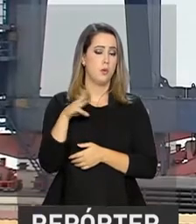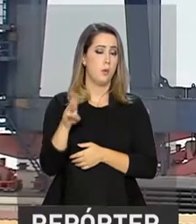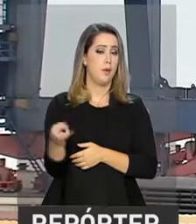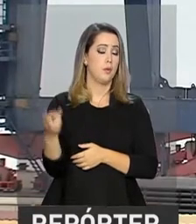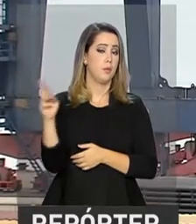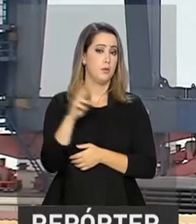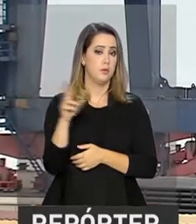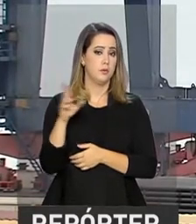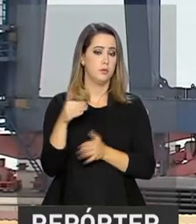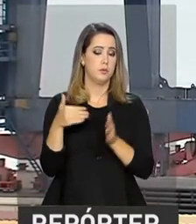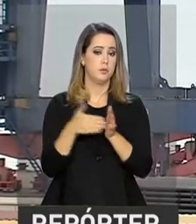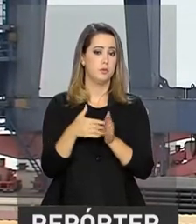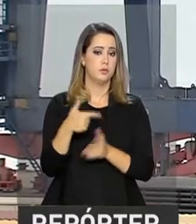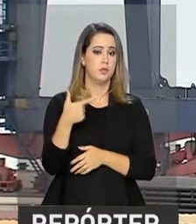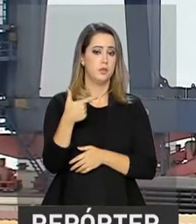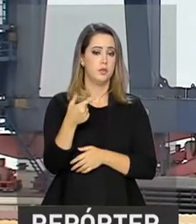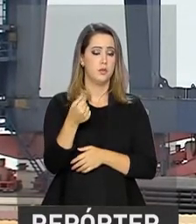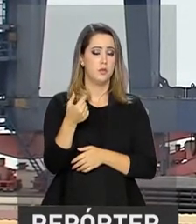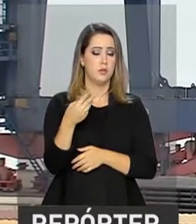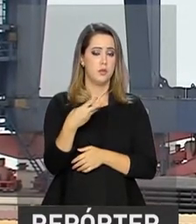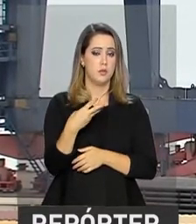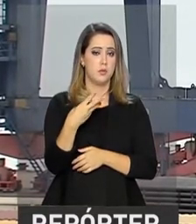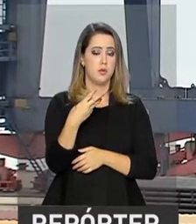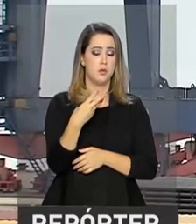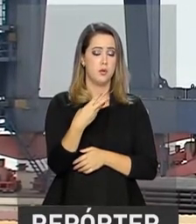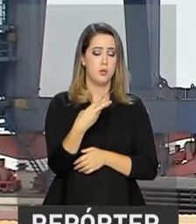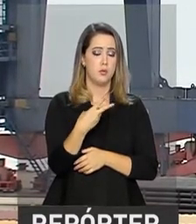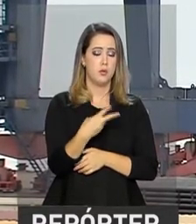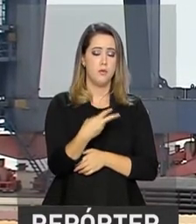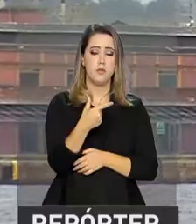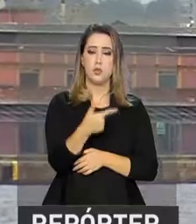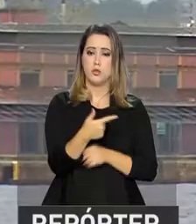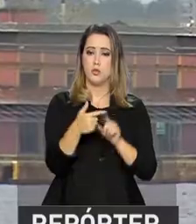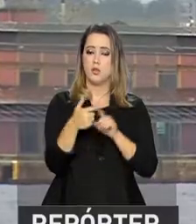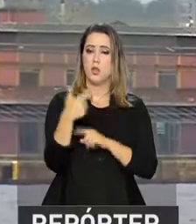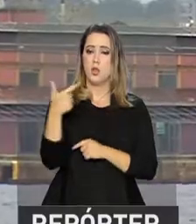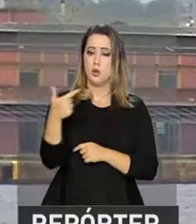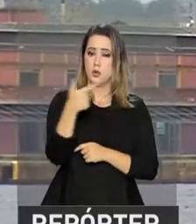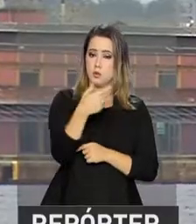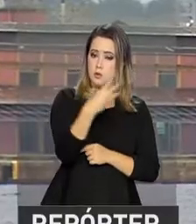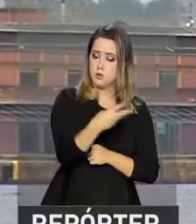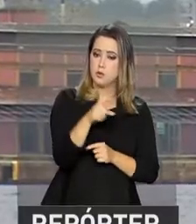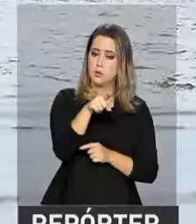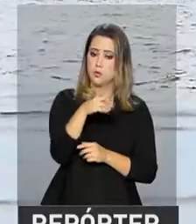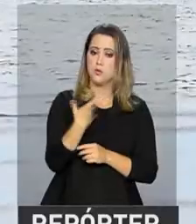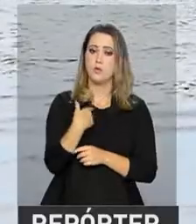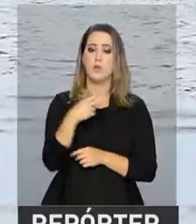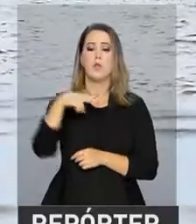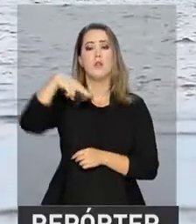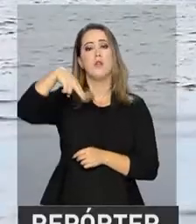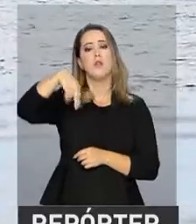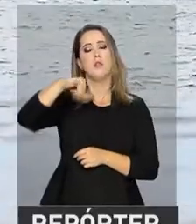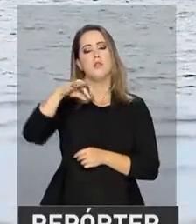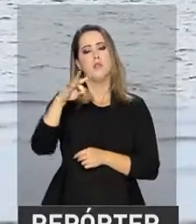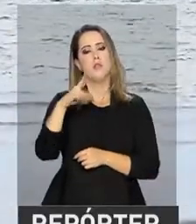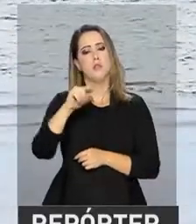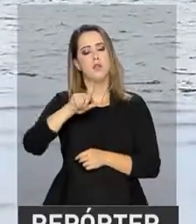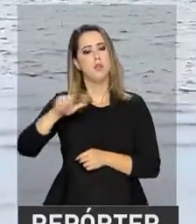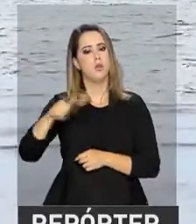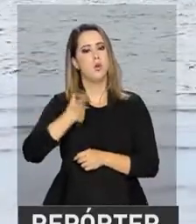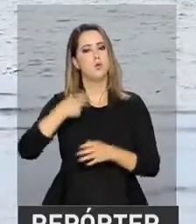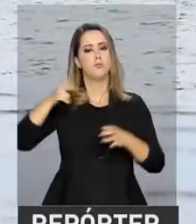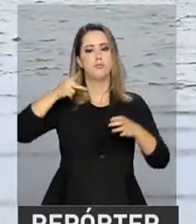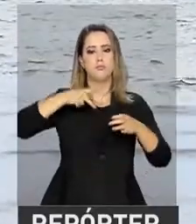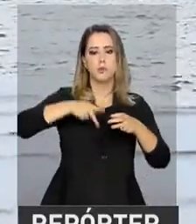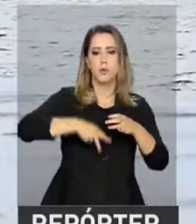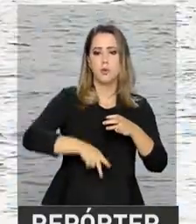R$64 milhões até 2023. Os terminais, que ficam em Niterói, atendem embarcações que abastecem as plataformas de exploração